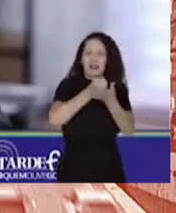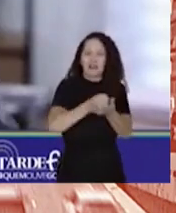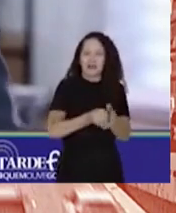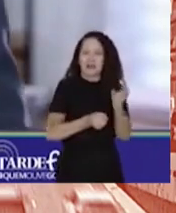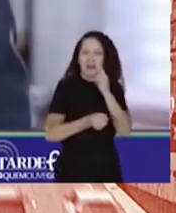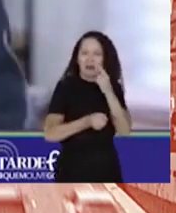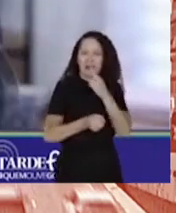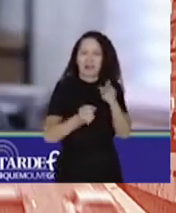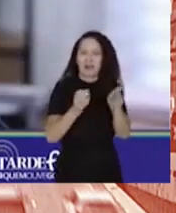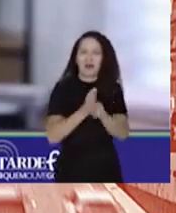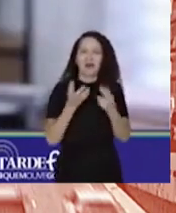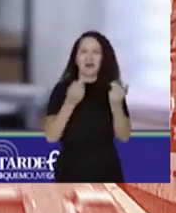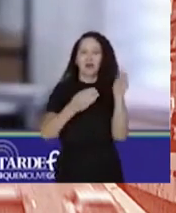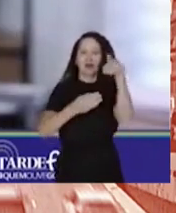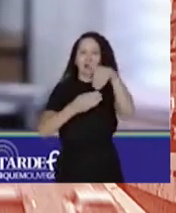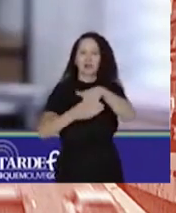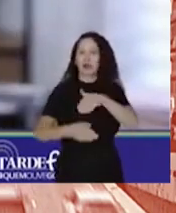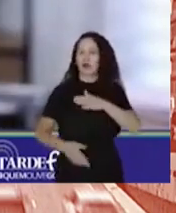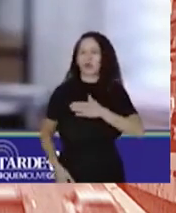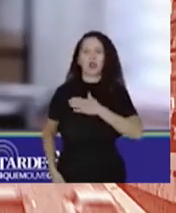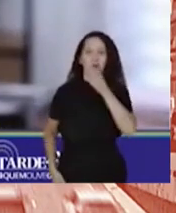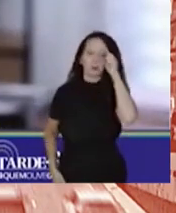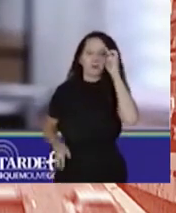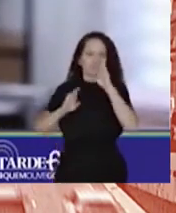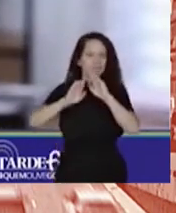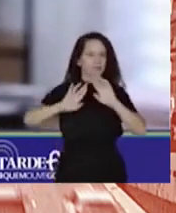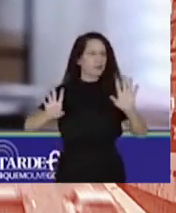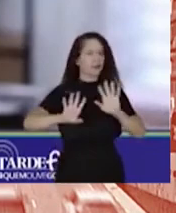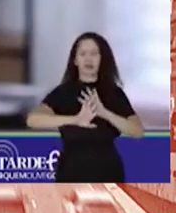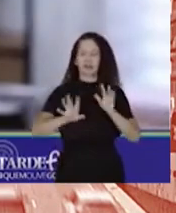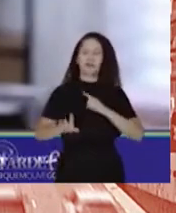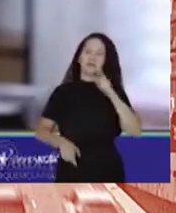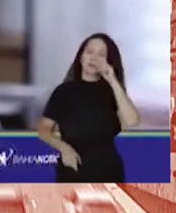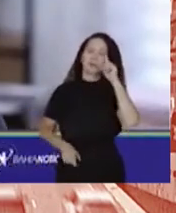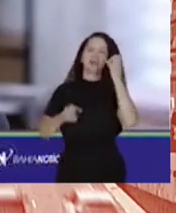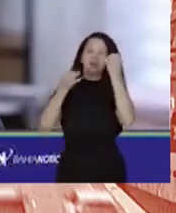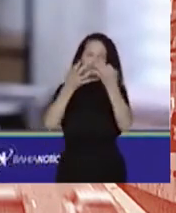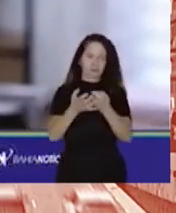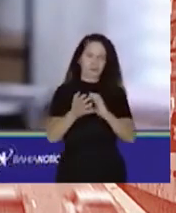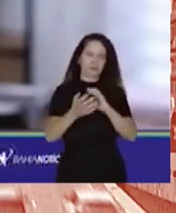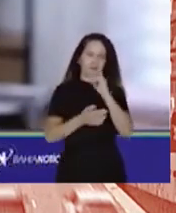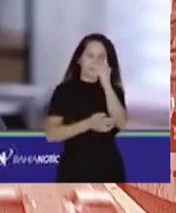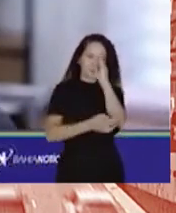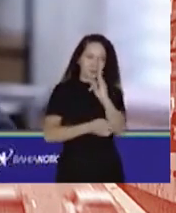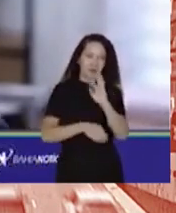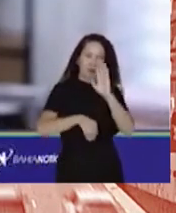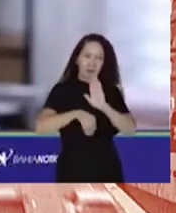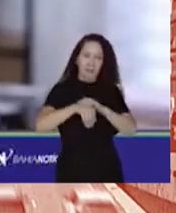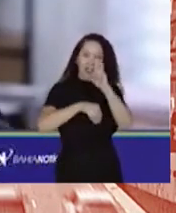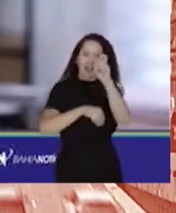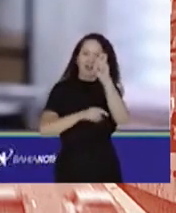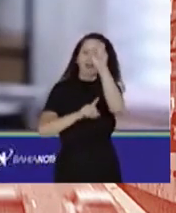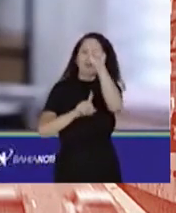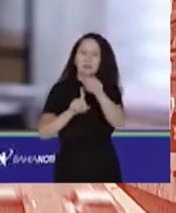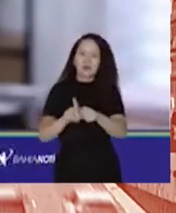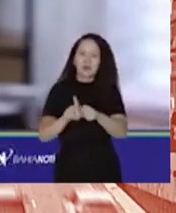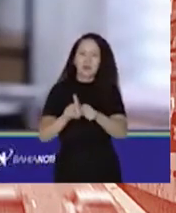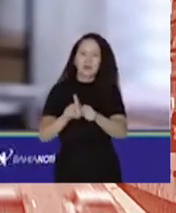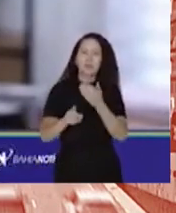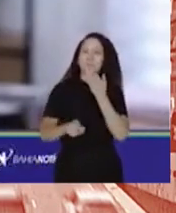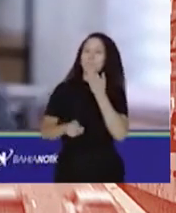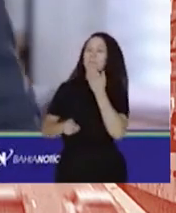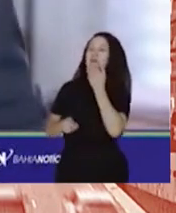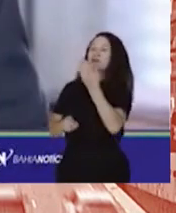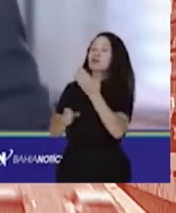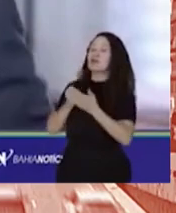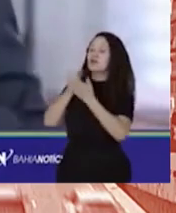não é uma acusação política, isso é inclusive das teorias econômicas a que ele é fiel, ele acha que o Auxílio Brasil deve ser o único auxílio